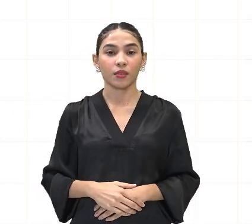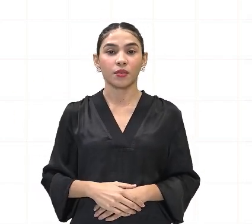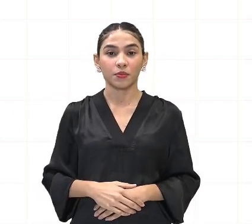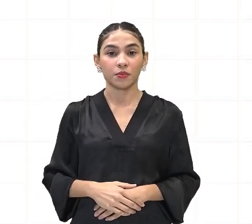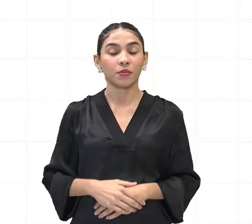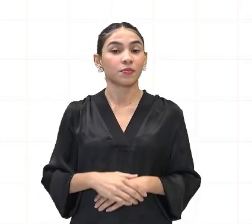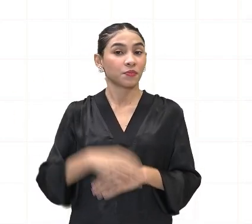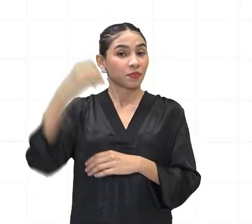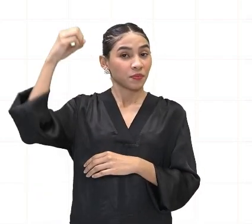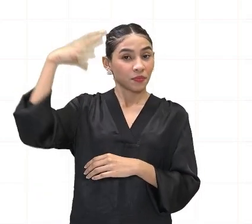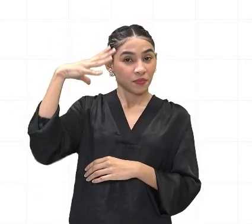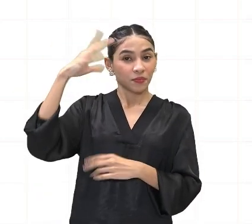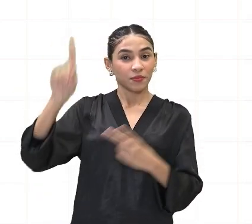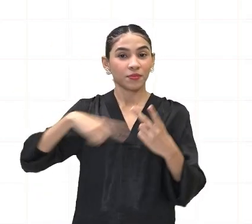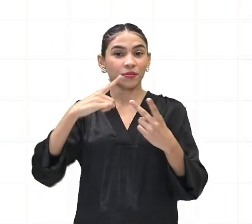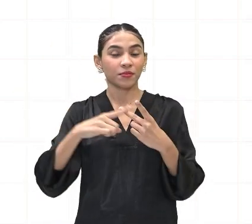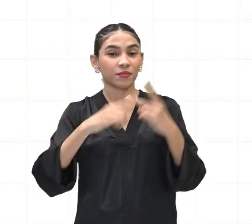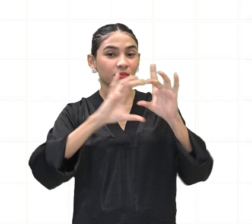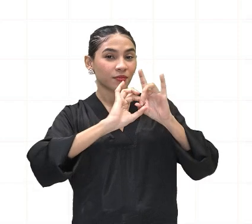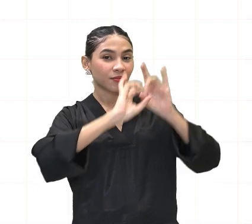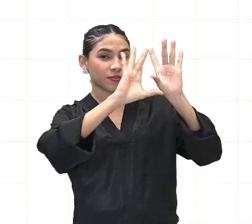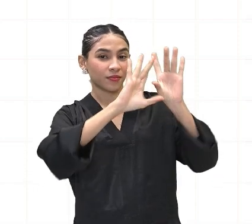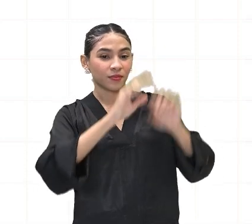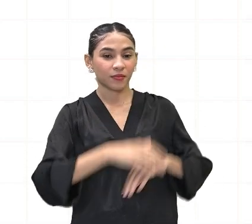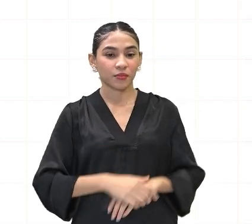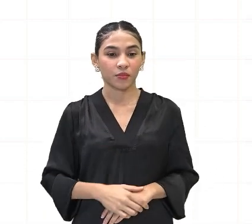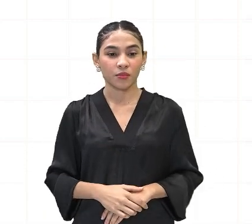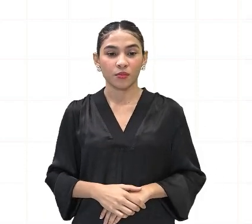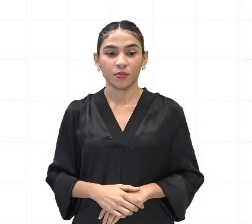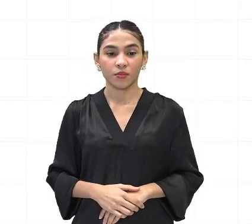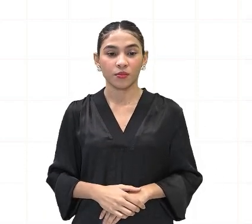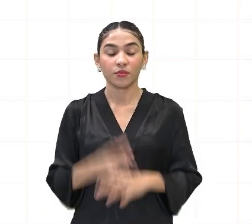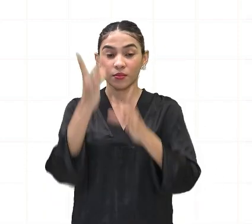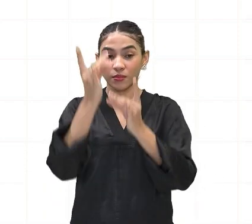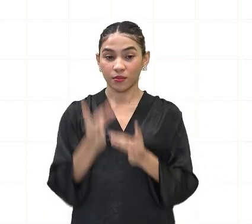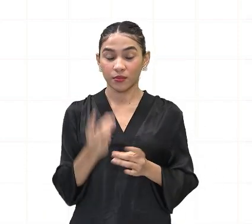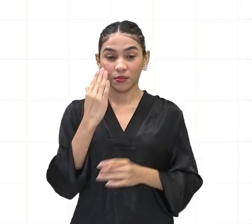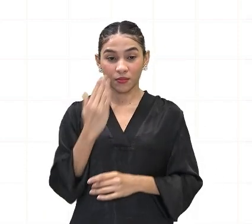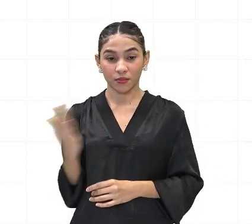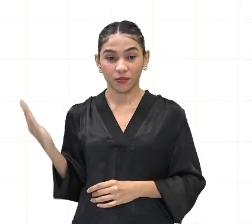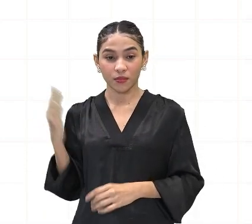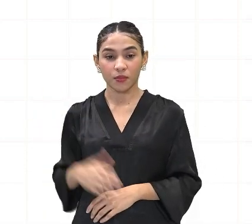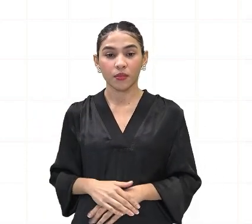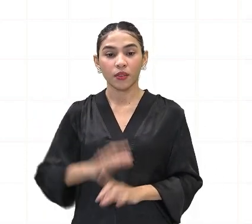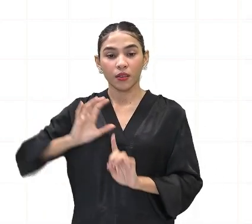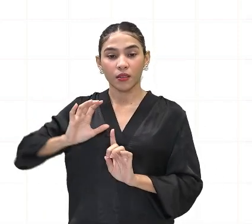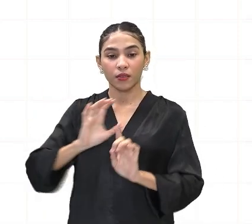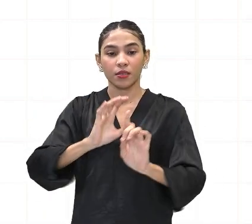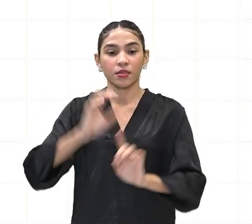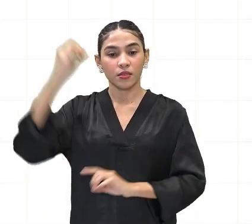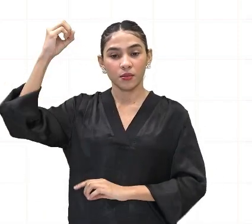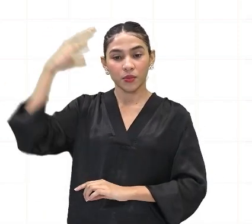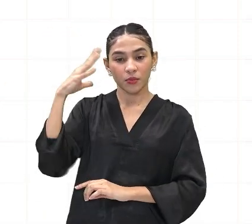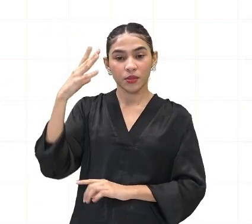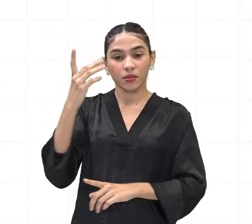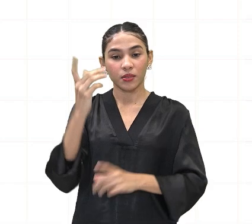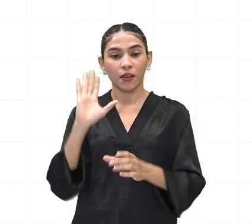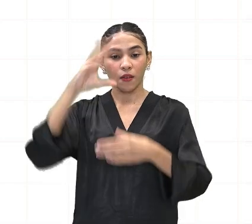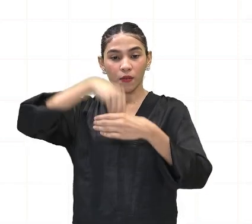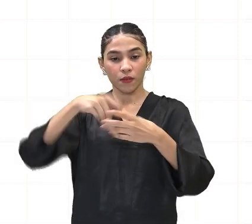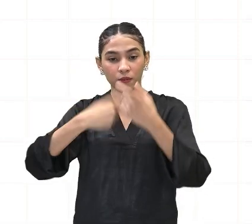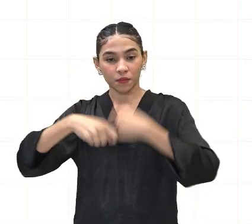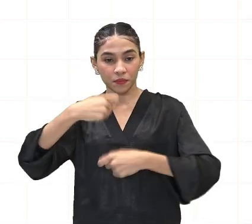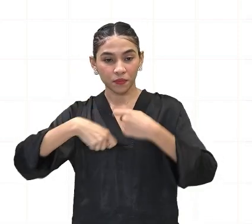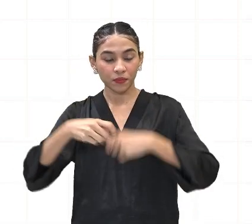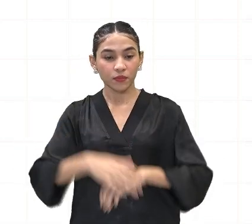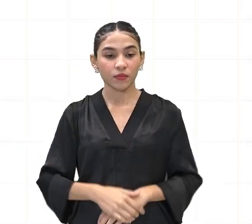a questão do iluminismo e do liberalismo. Detalhamento: influências do iluminismo na